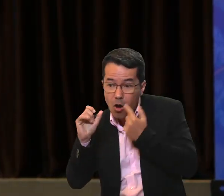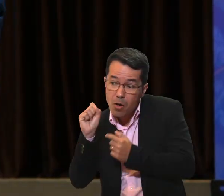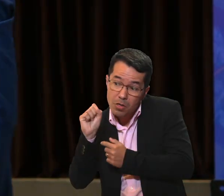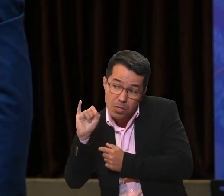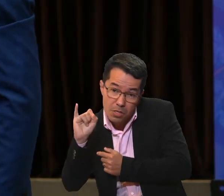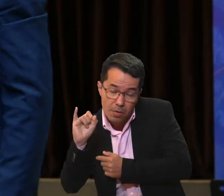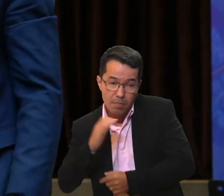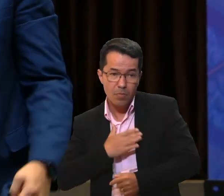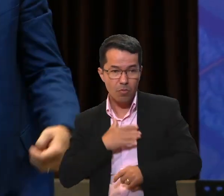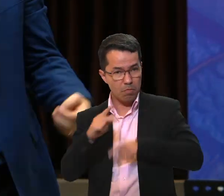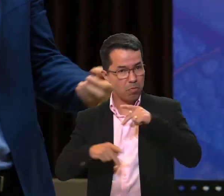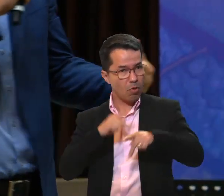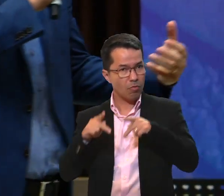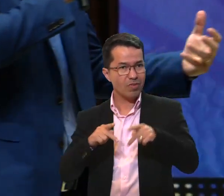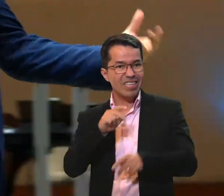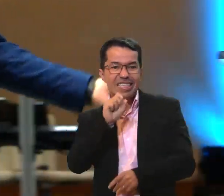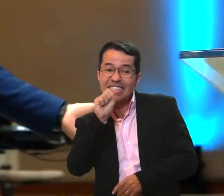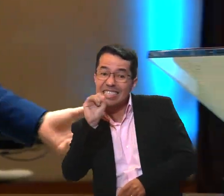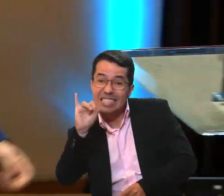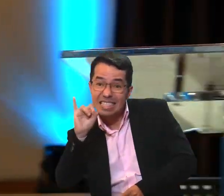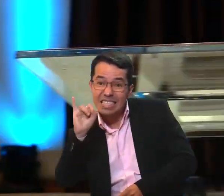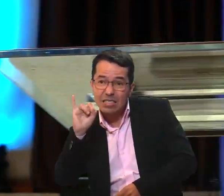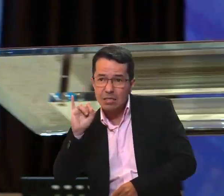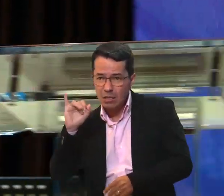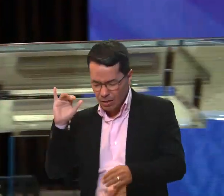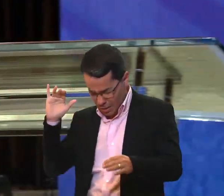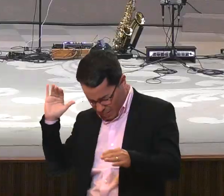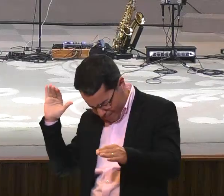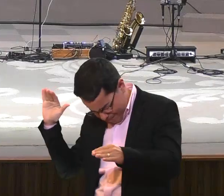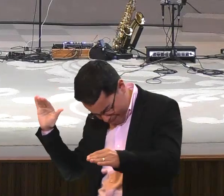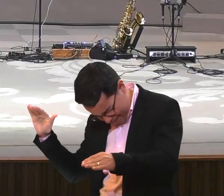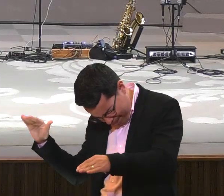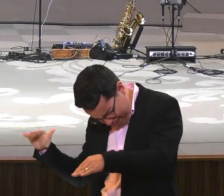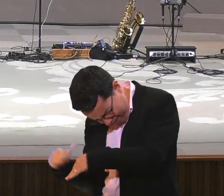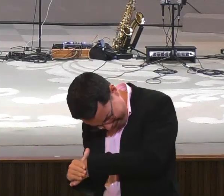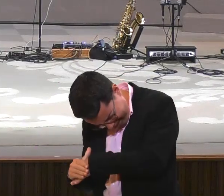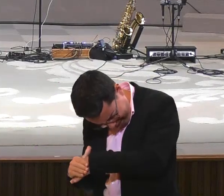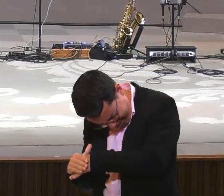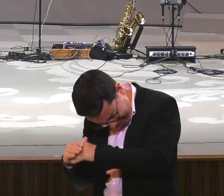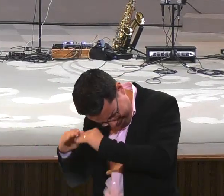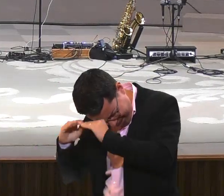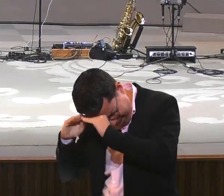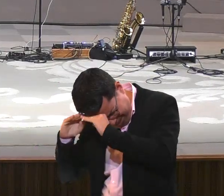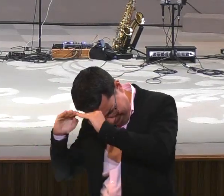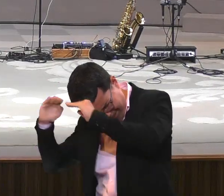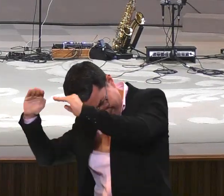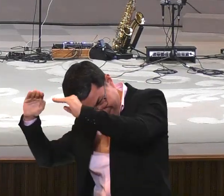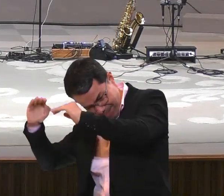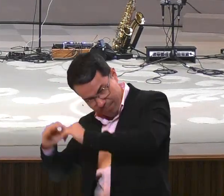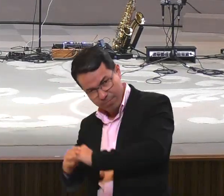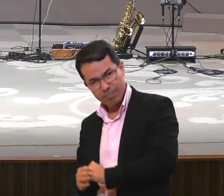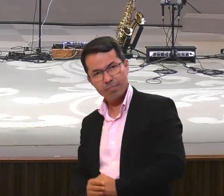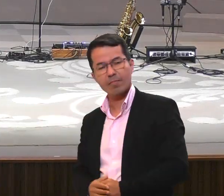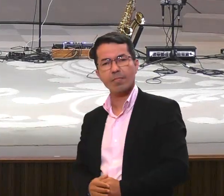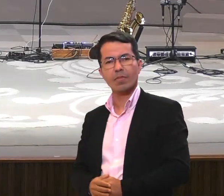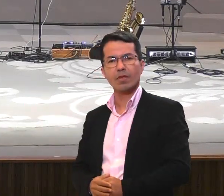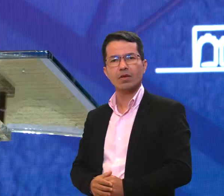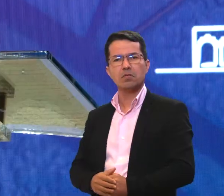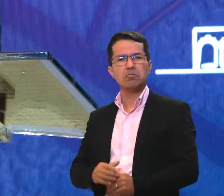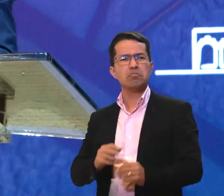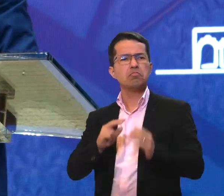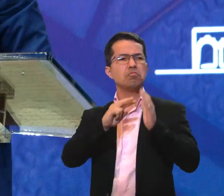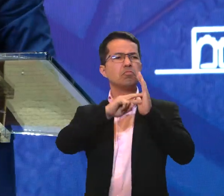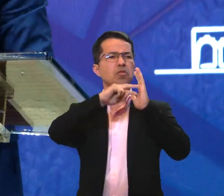humilhar. Mas o que significa, na perspectiva bíblica daquele tempo, se